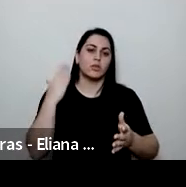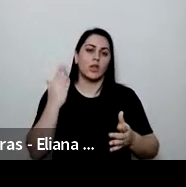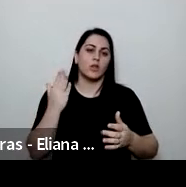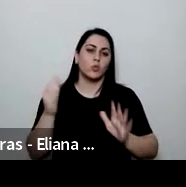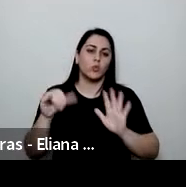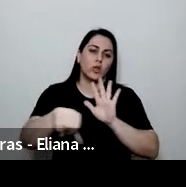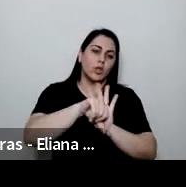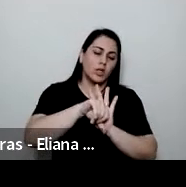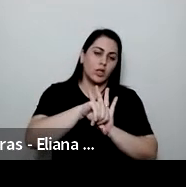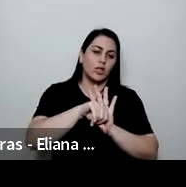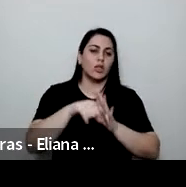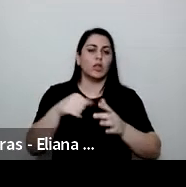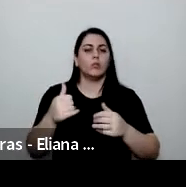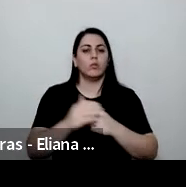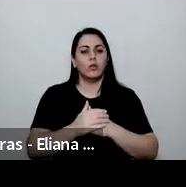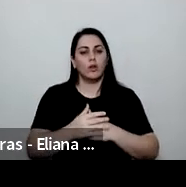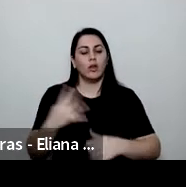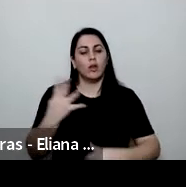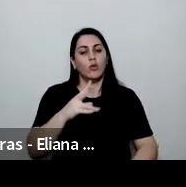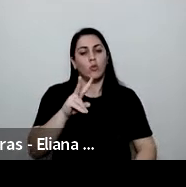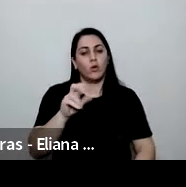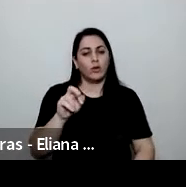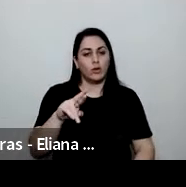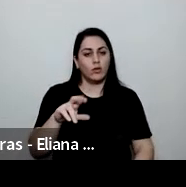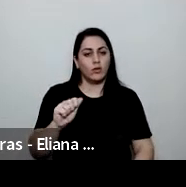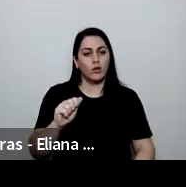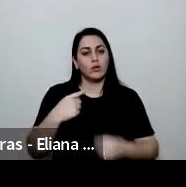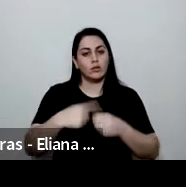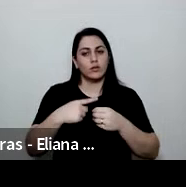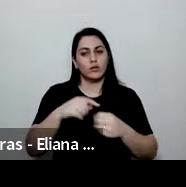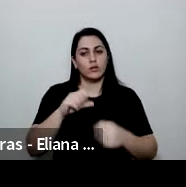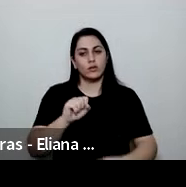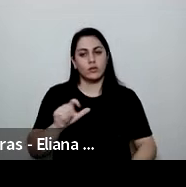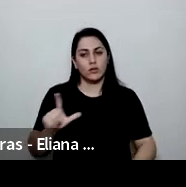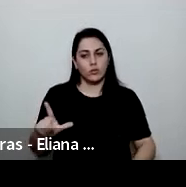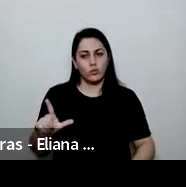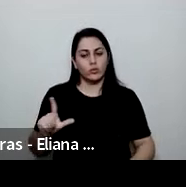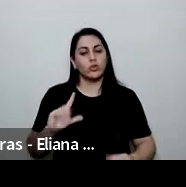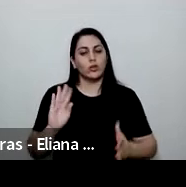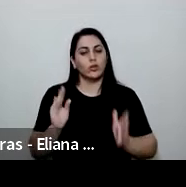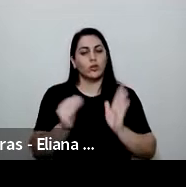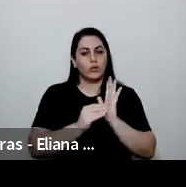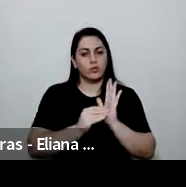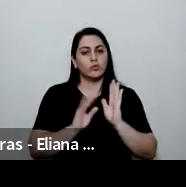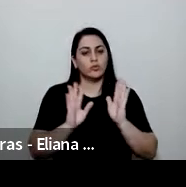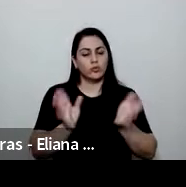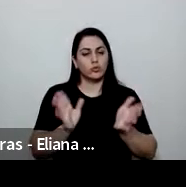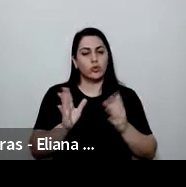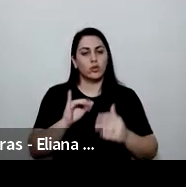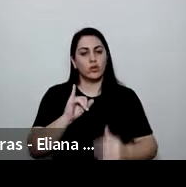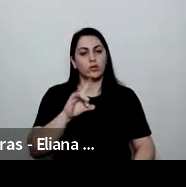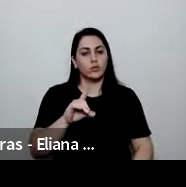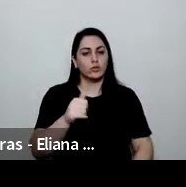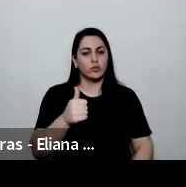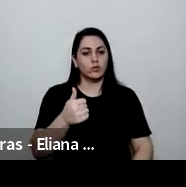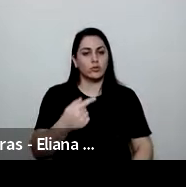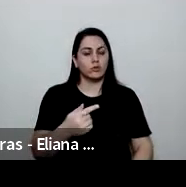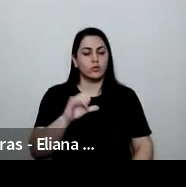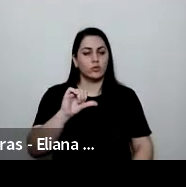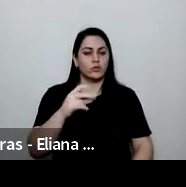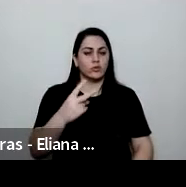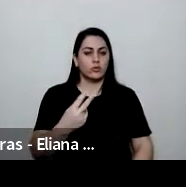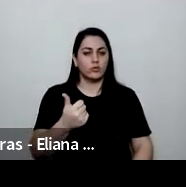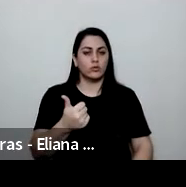estão em tramitação perante a 4ª vara criminal São Luís conforme consta na certidão colacionado lhe de 1792